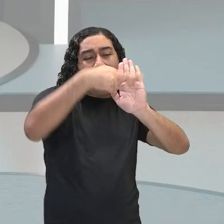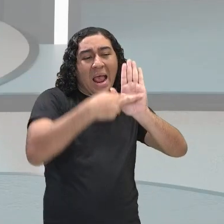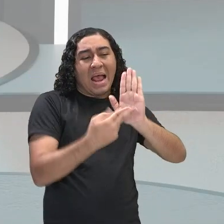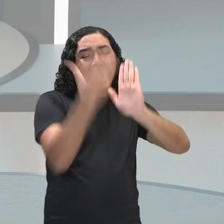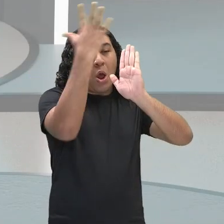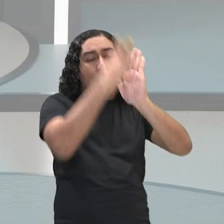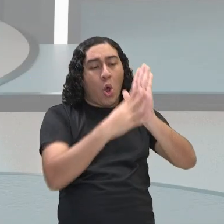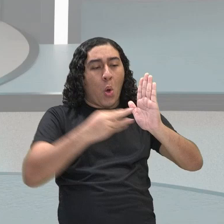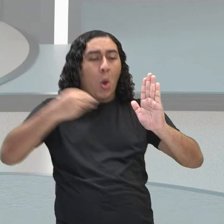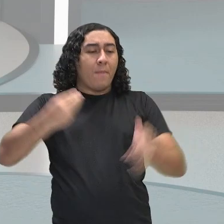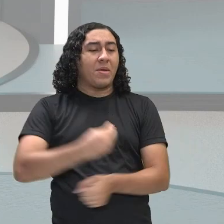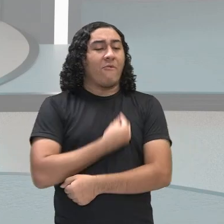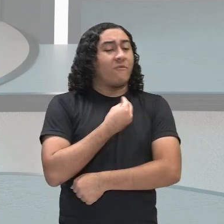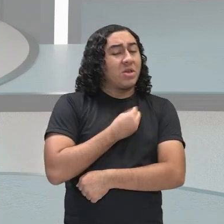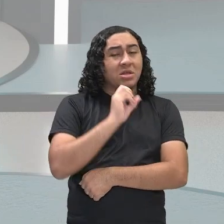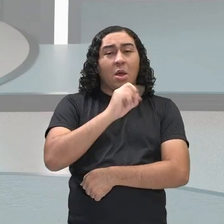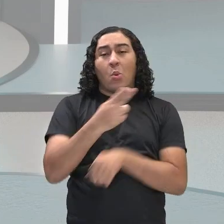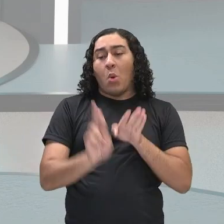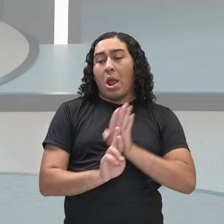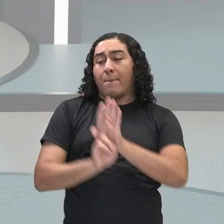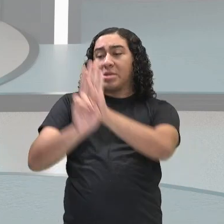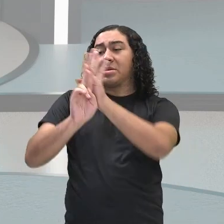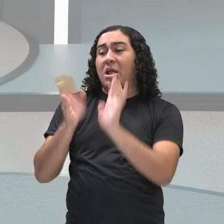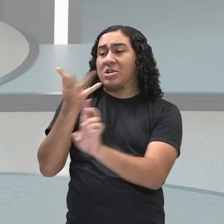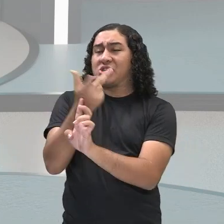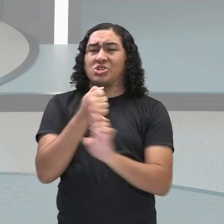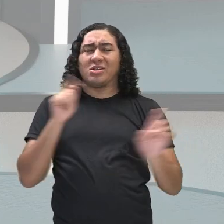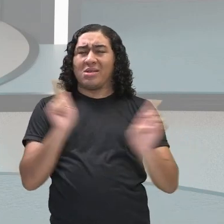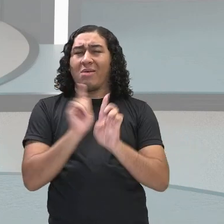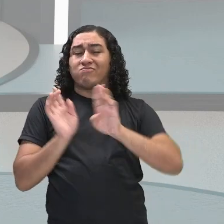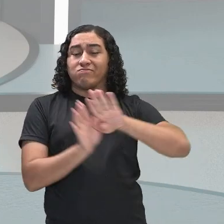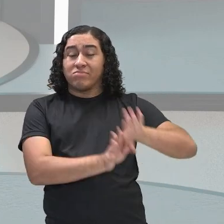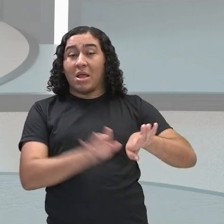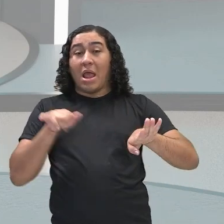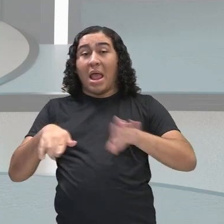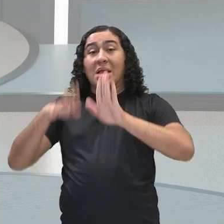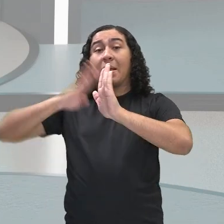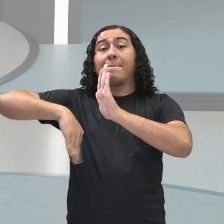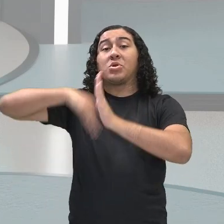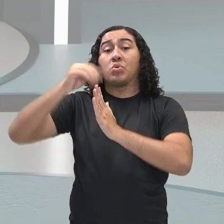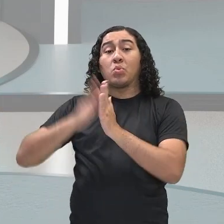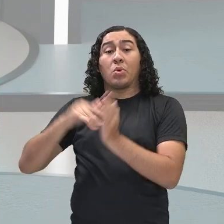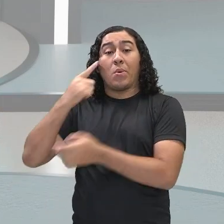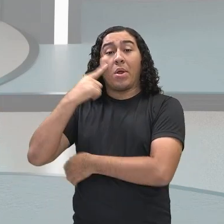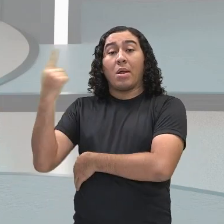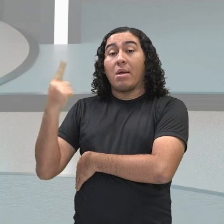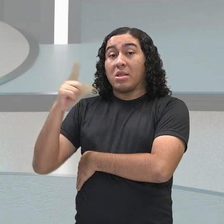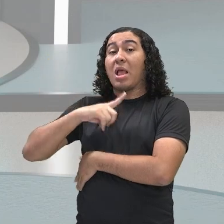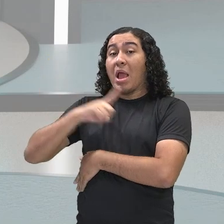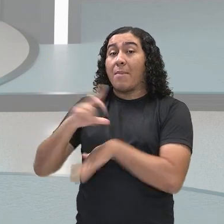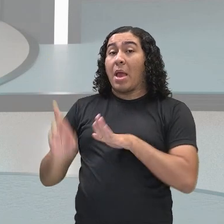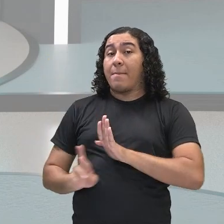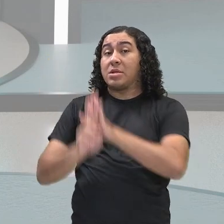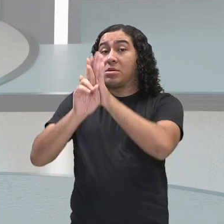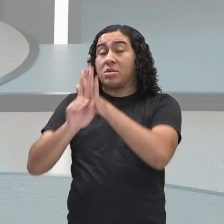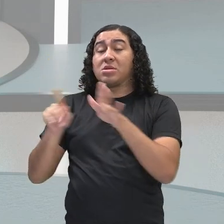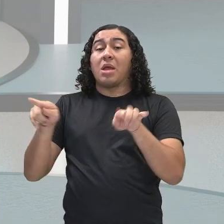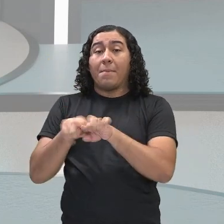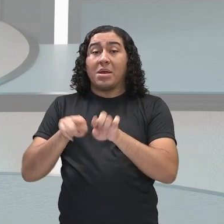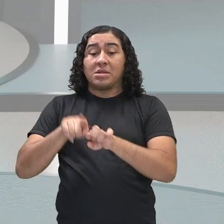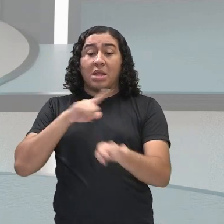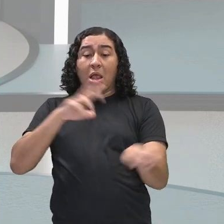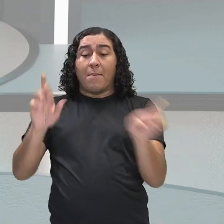realidade, de uma representação artística. Aqui a gente está vendo uma obra que é uma representação, que tem uma relação ali com